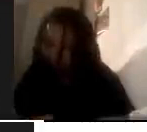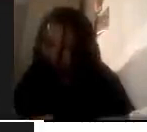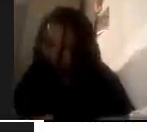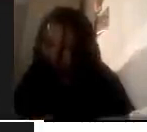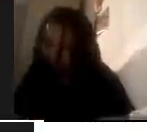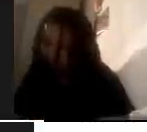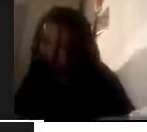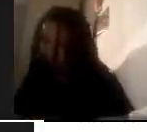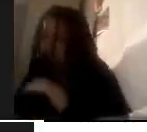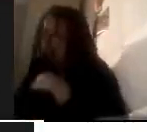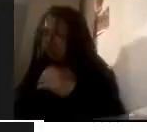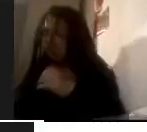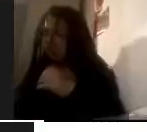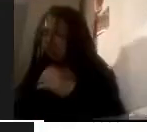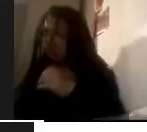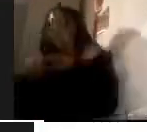o que pode causar no bebê?